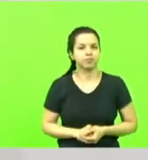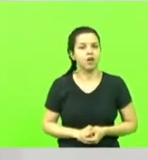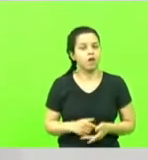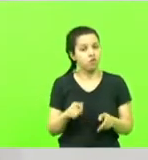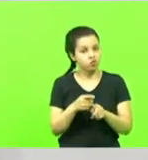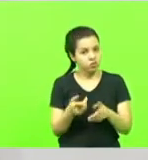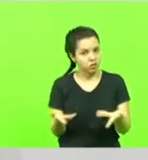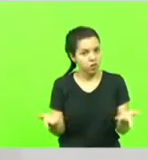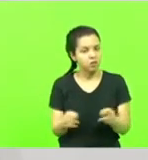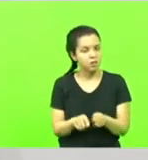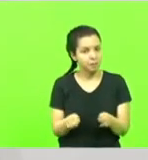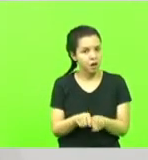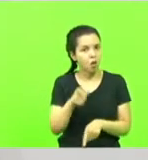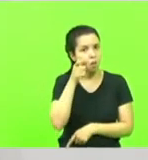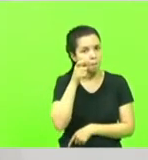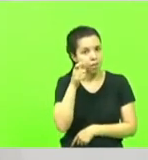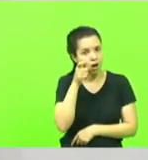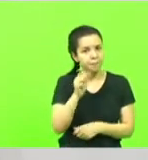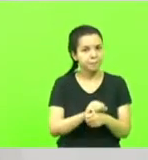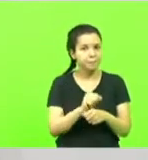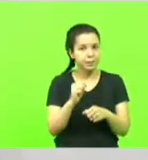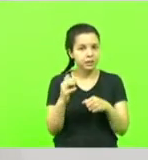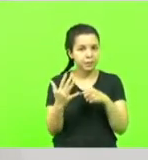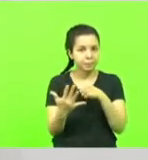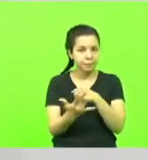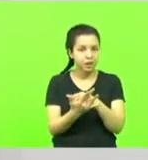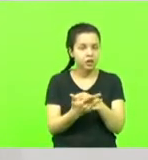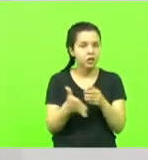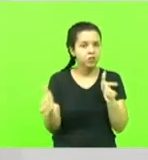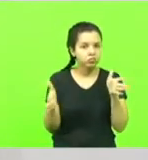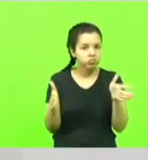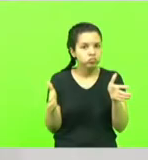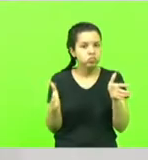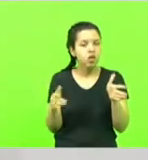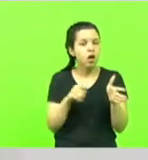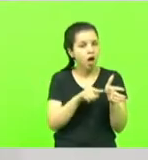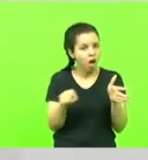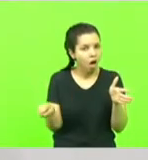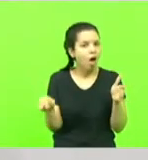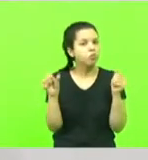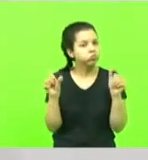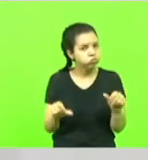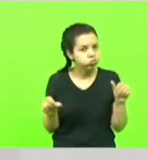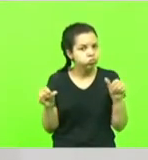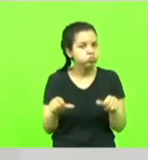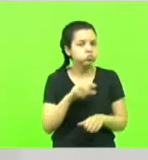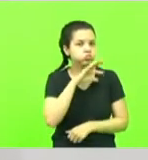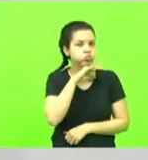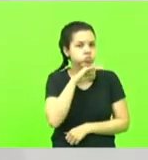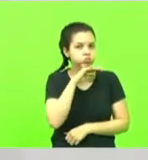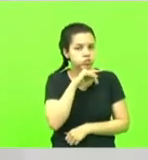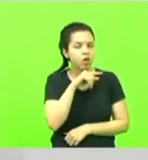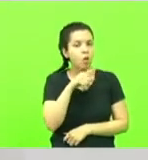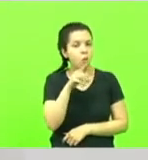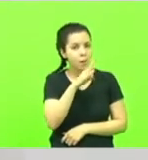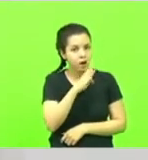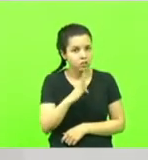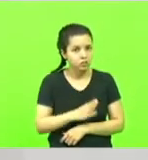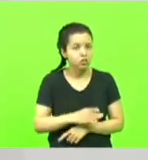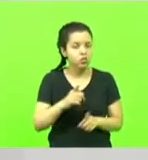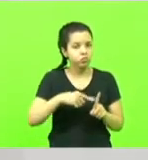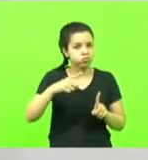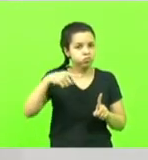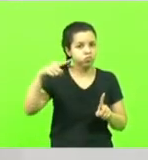acompanham, a pandemia revelou-se perversa desde que iniciou. O Brasil já ultrapassou mais de 600 mil